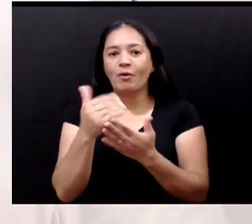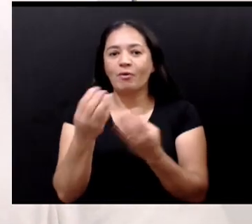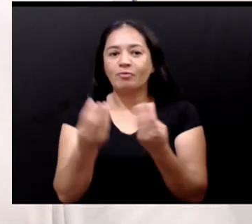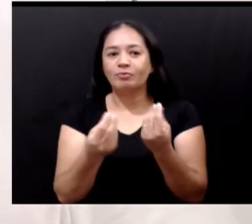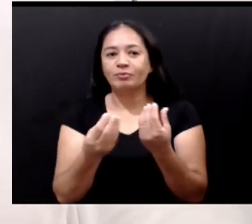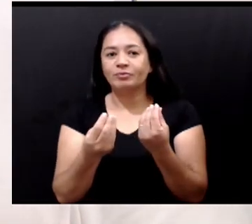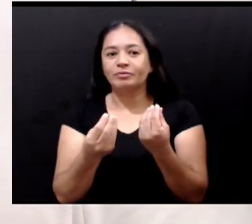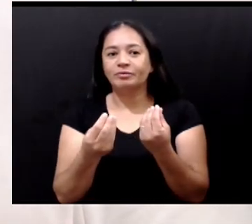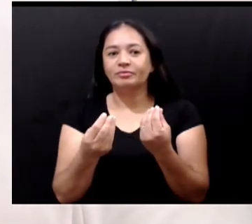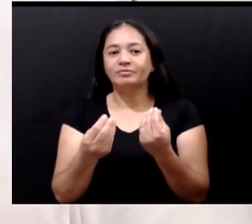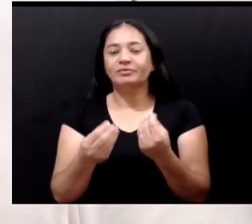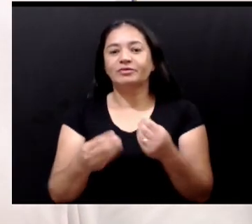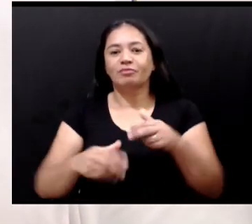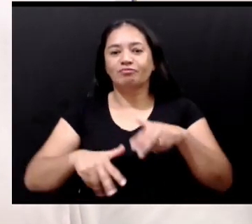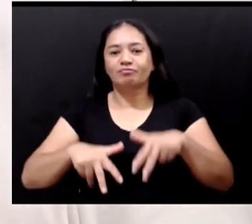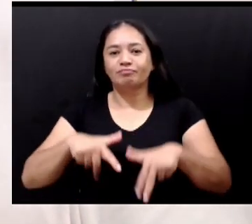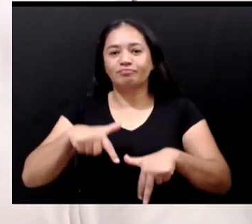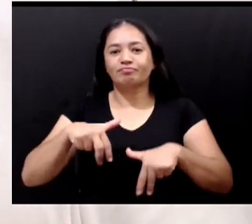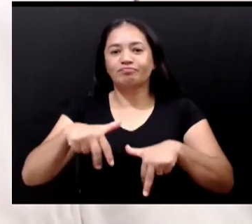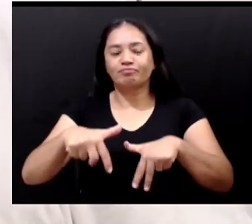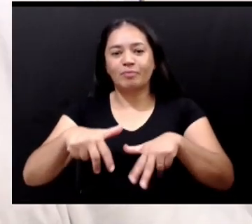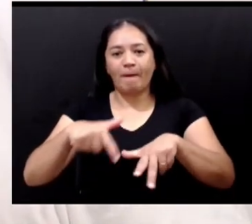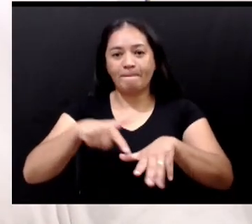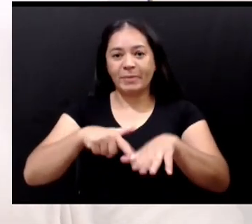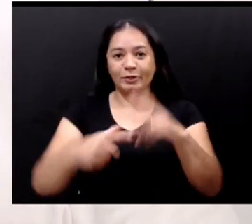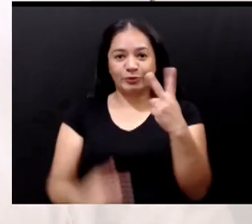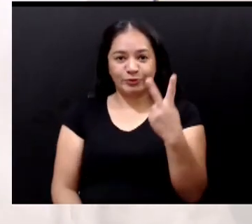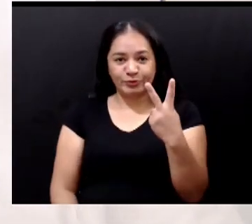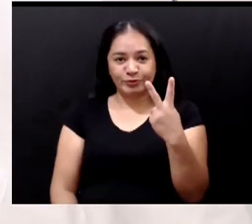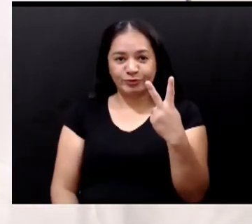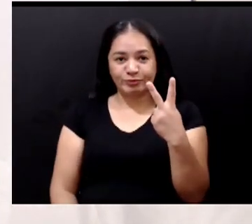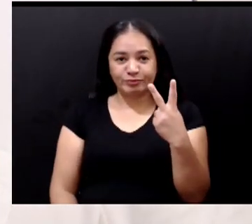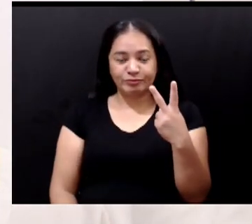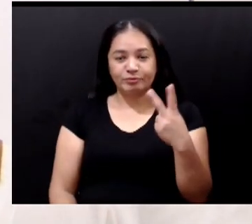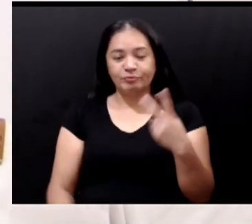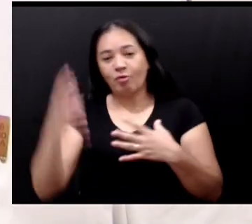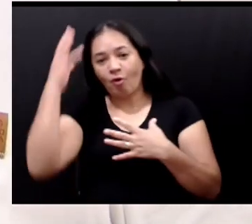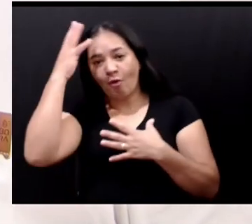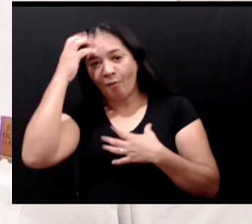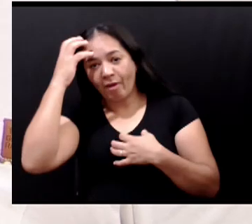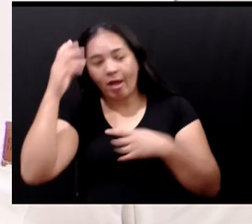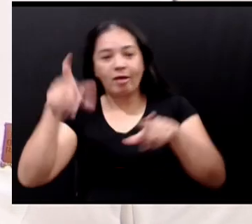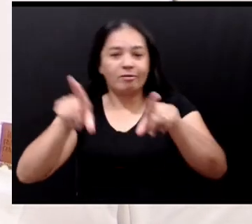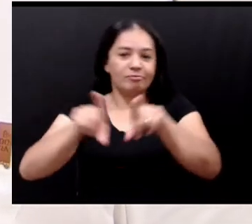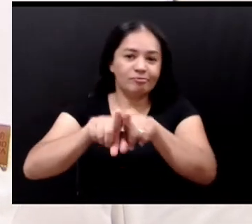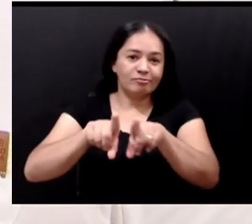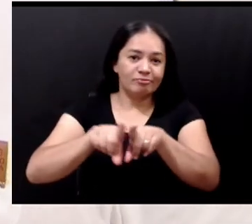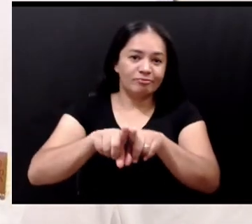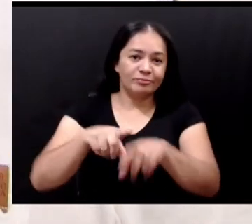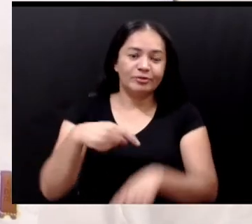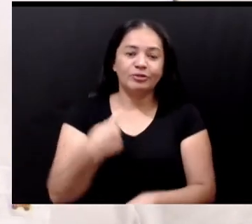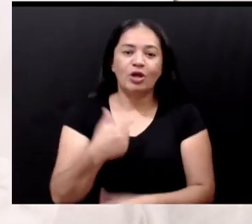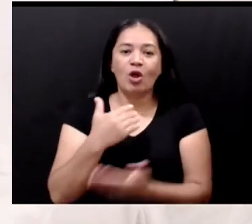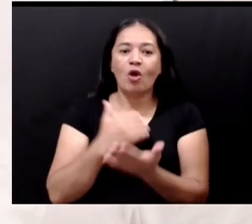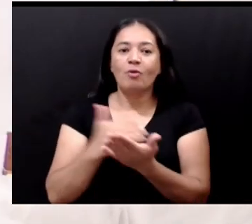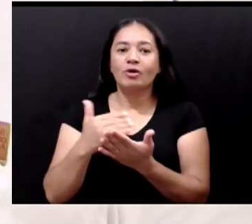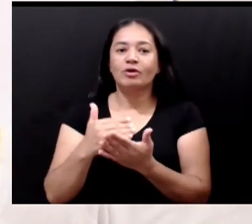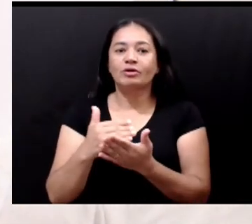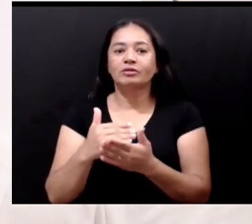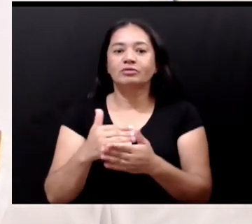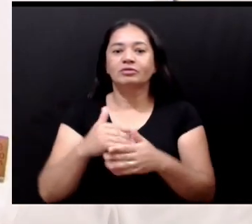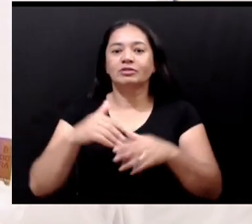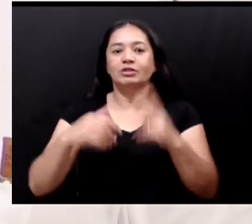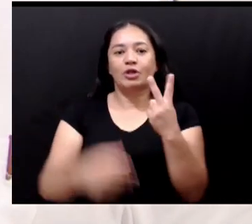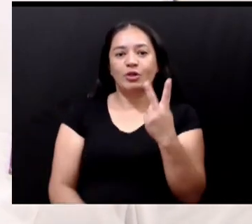né? Era do macaco, como a lei de Darwin diz, e a gente passou a apoiar em duas patas só, dois